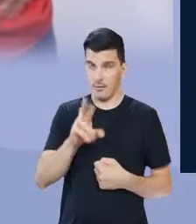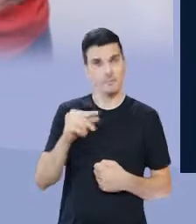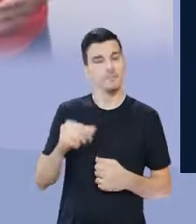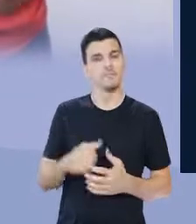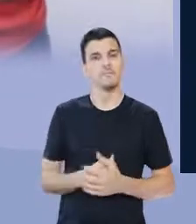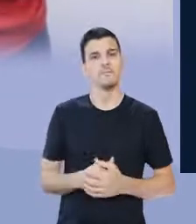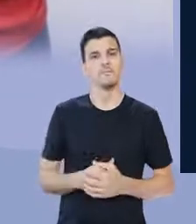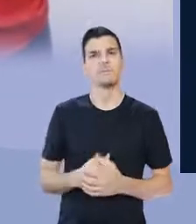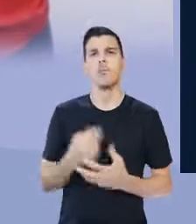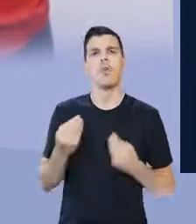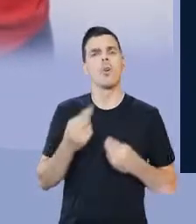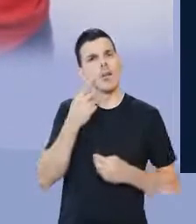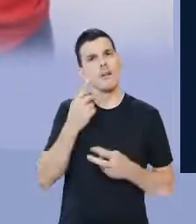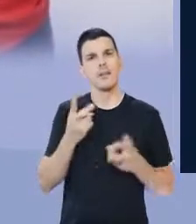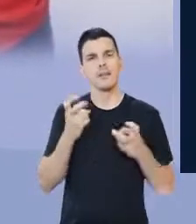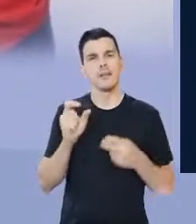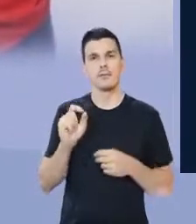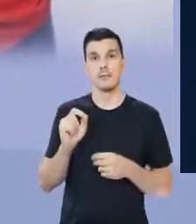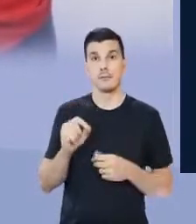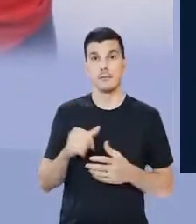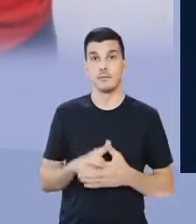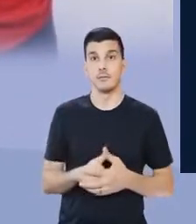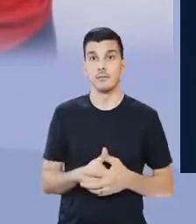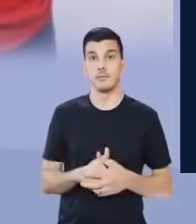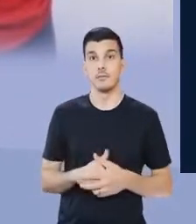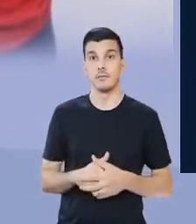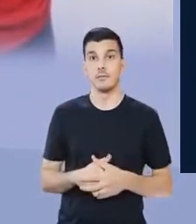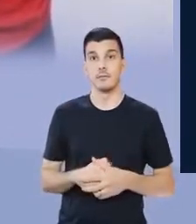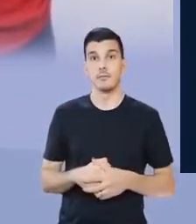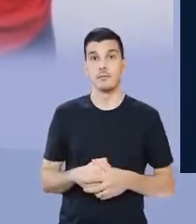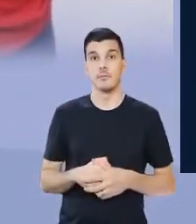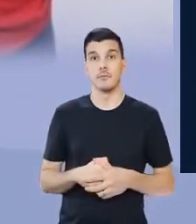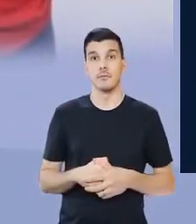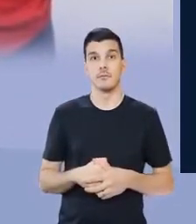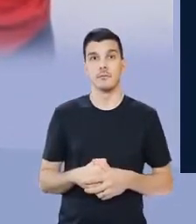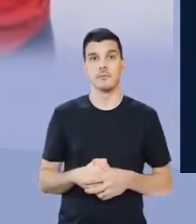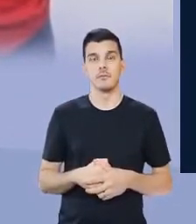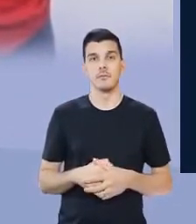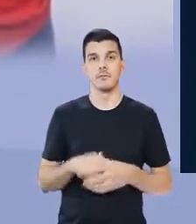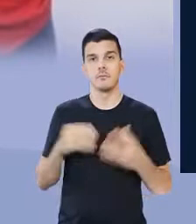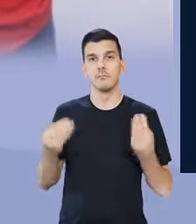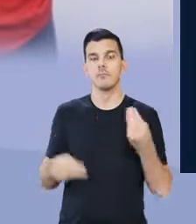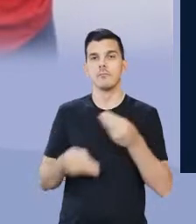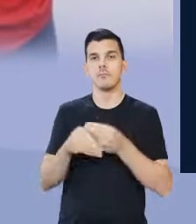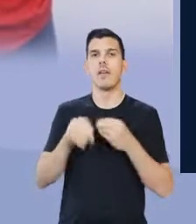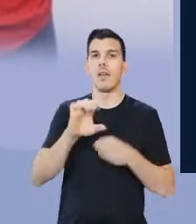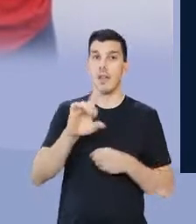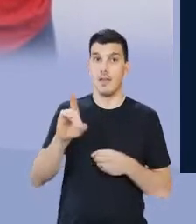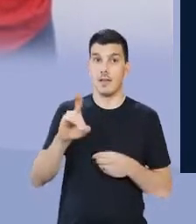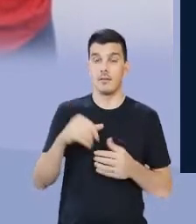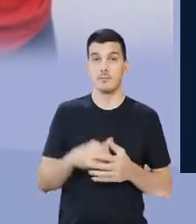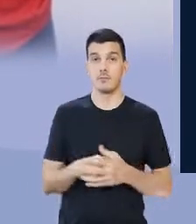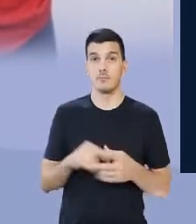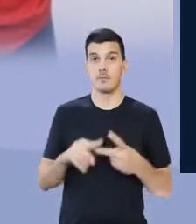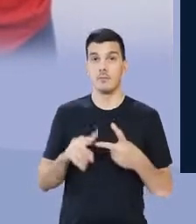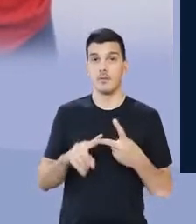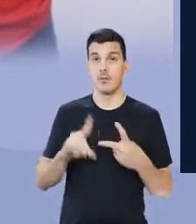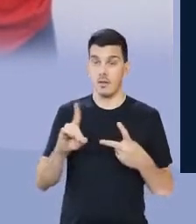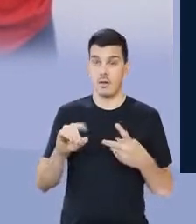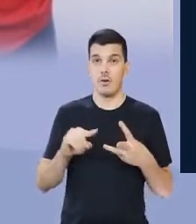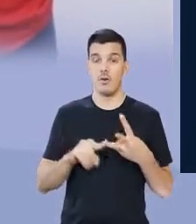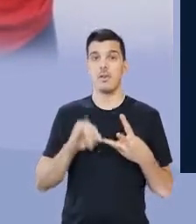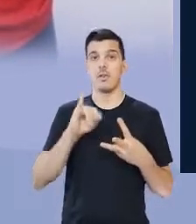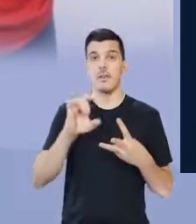verbos irregulares. Como é que a gente vai reagir, então, com os verbos regulares? Bom, verbos regulares nós acrescentamos ed, de